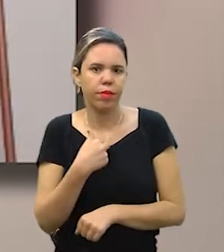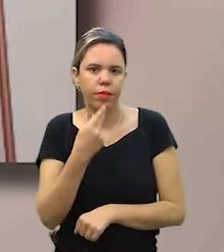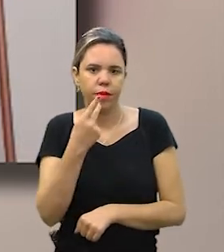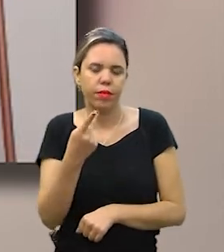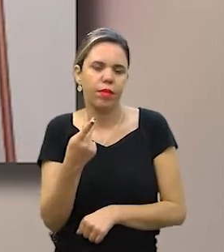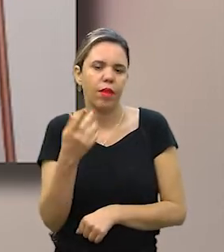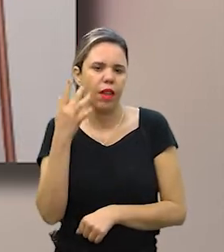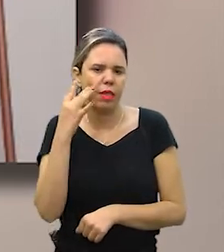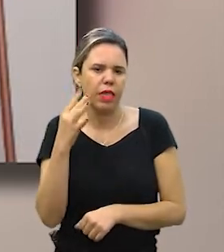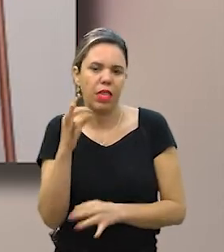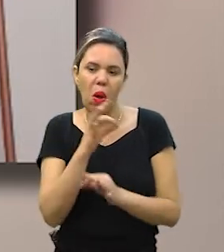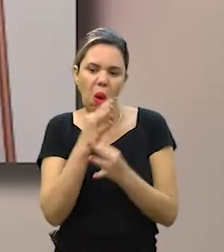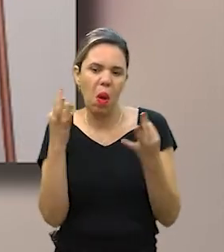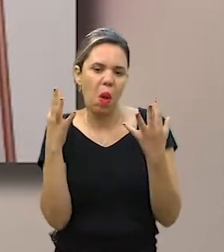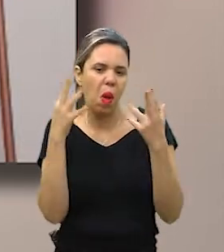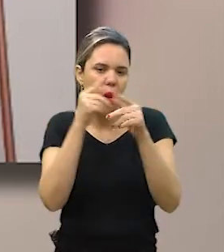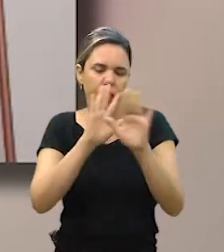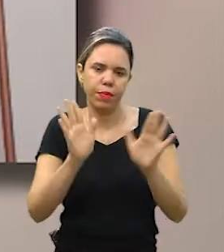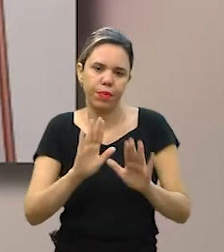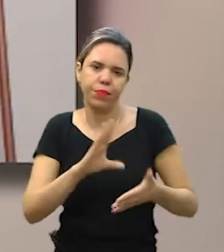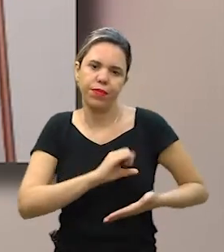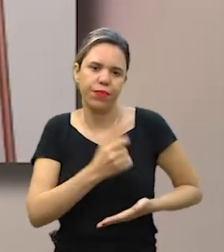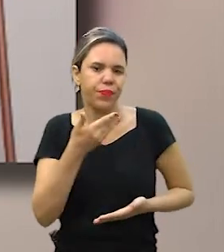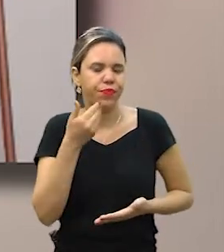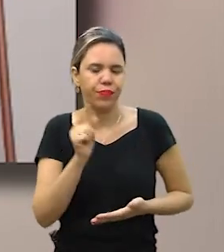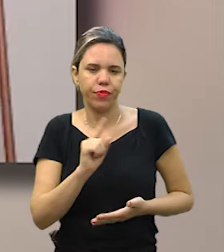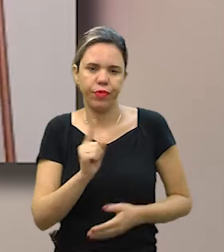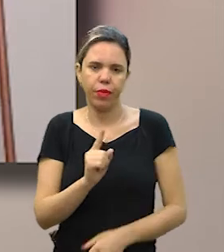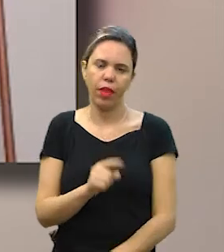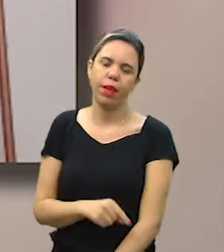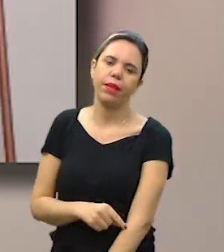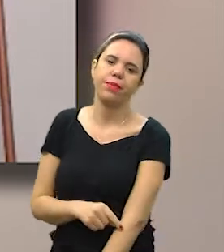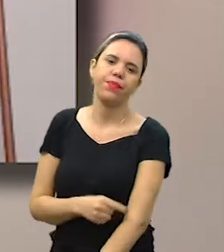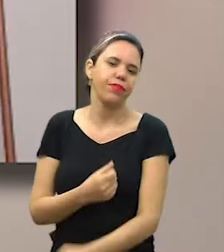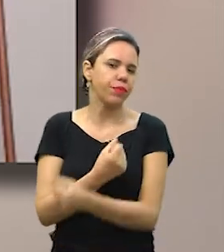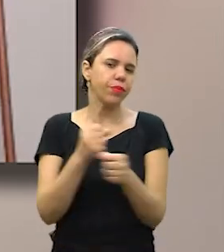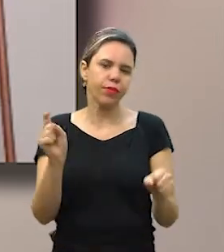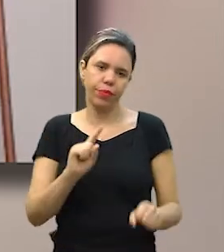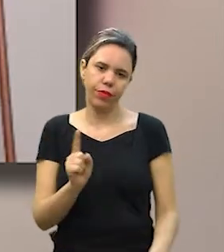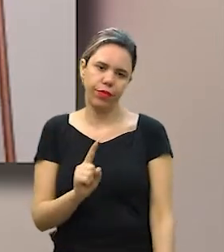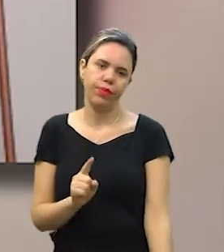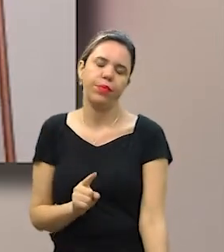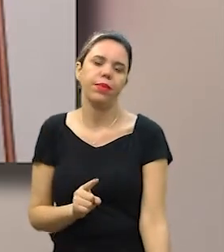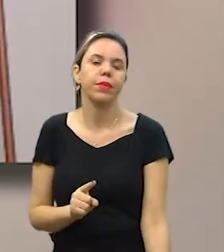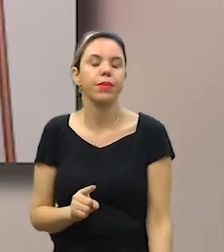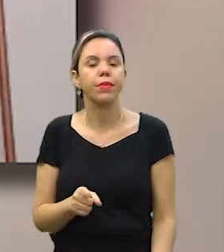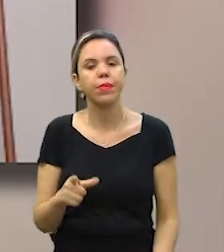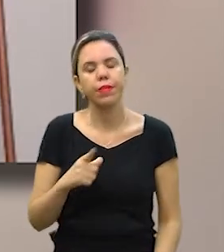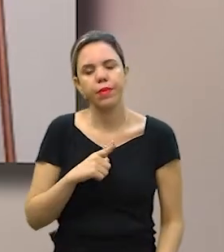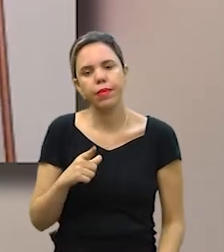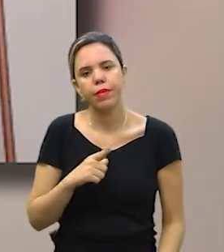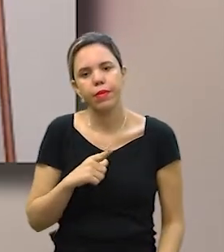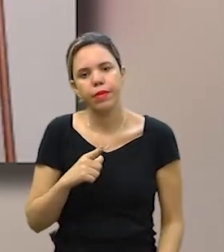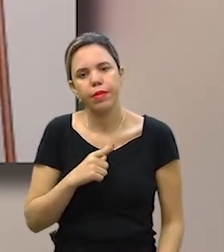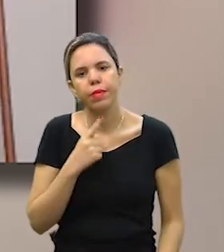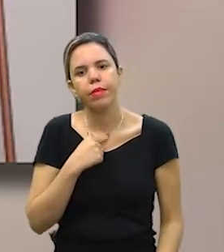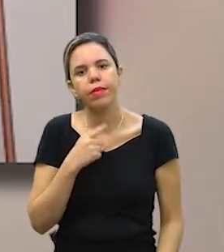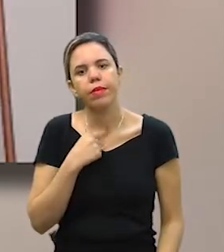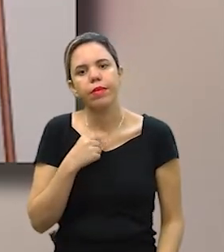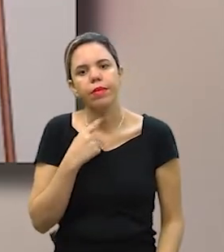dá para a gente romantizar muito a amamentação, porque não é fácil, mas não é impossível. Então, se você tem